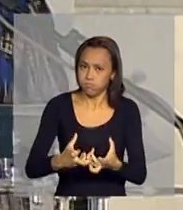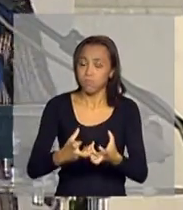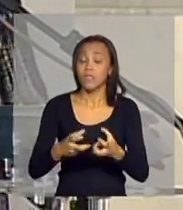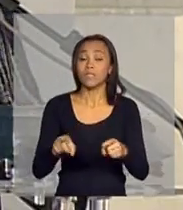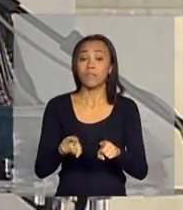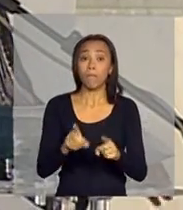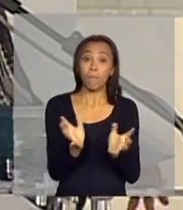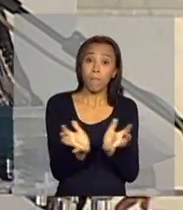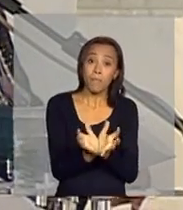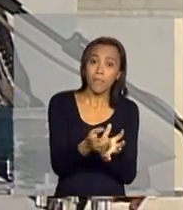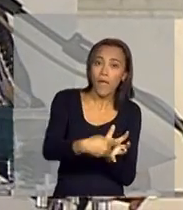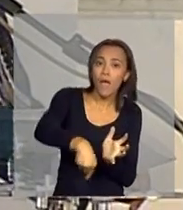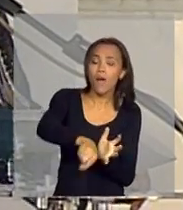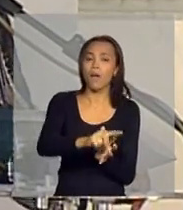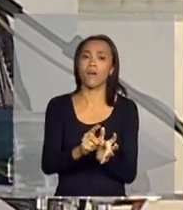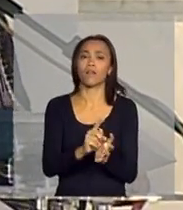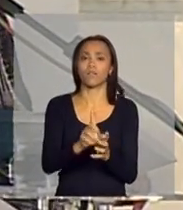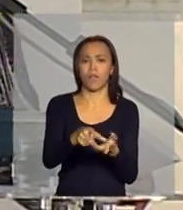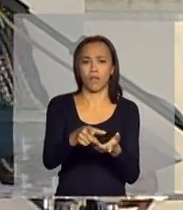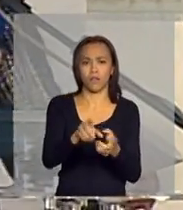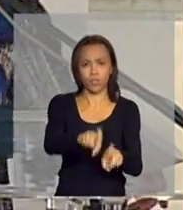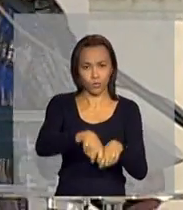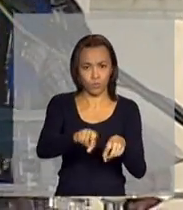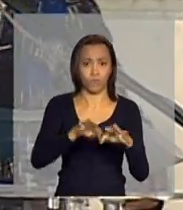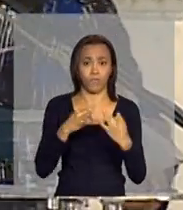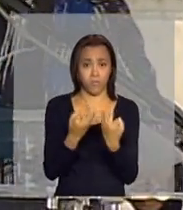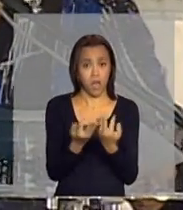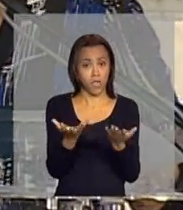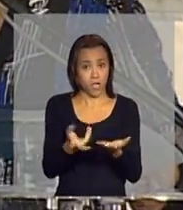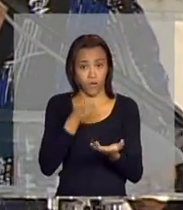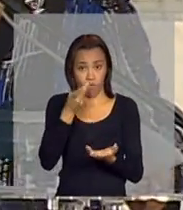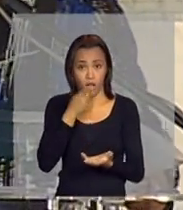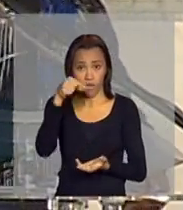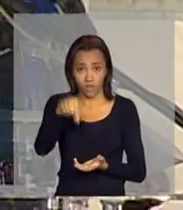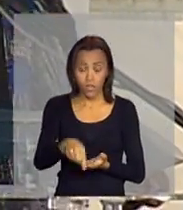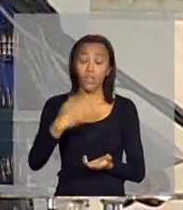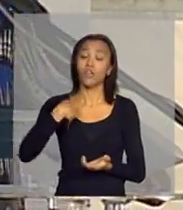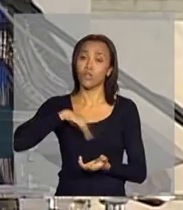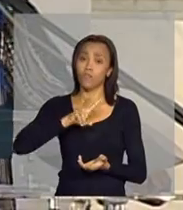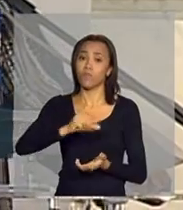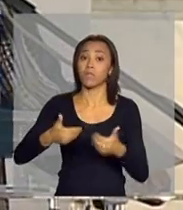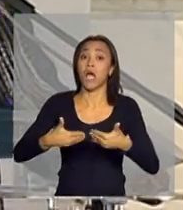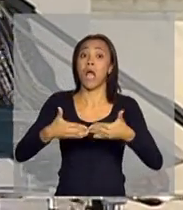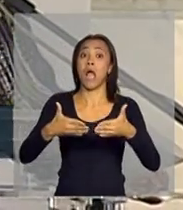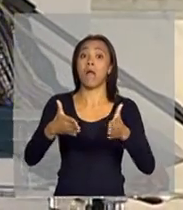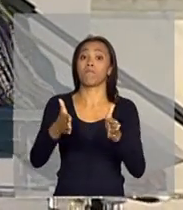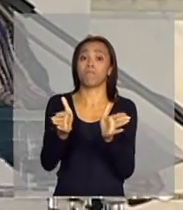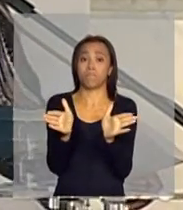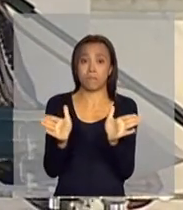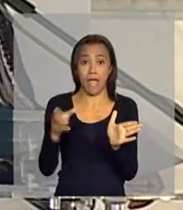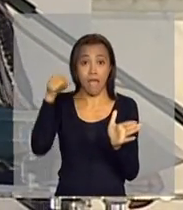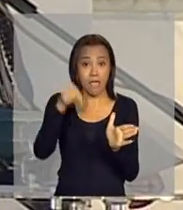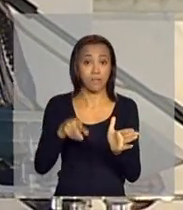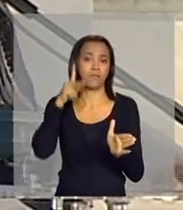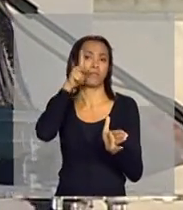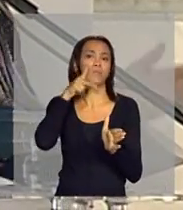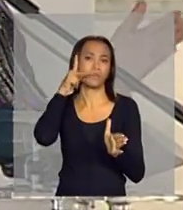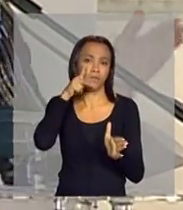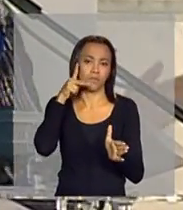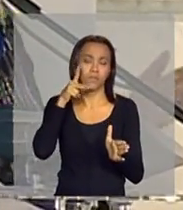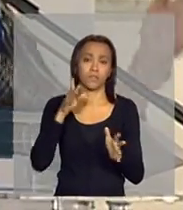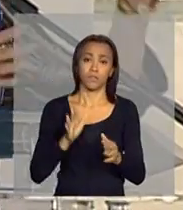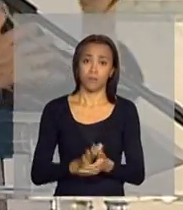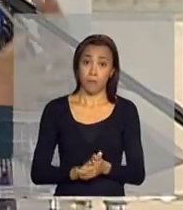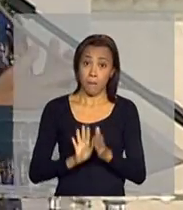Quero, inclusive, reiterar que nós vamos agora ampliar essa política. Mas eu estava dizendo